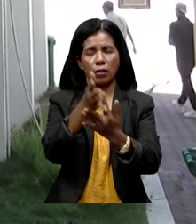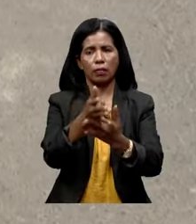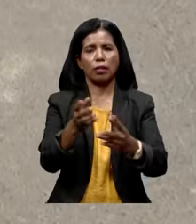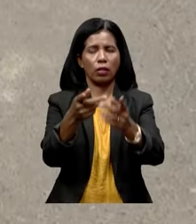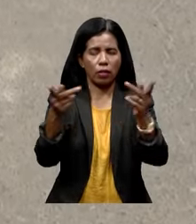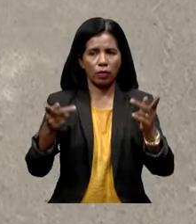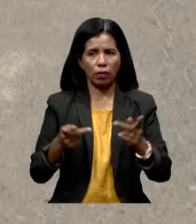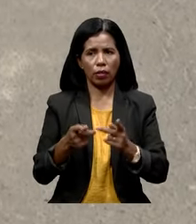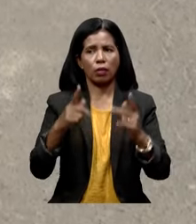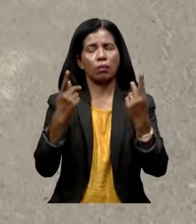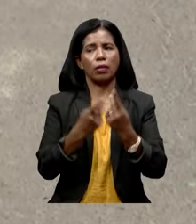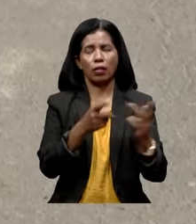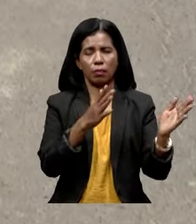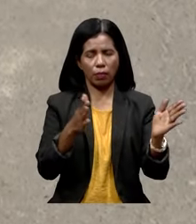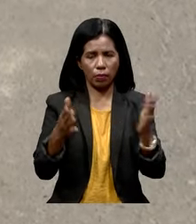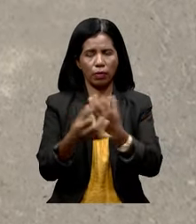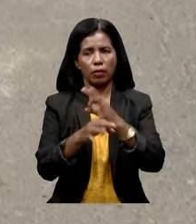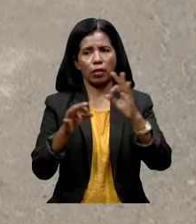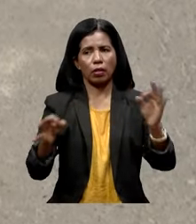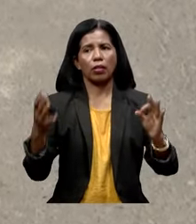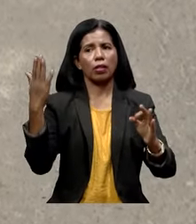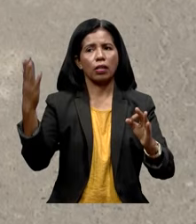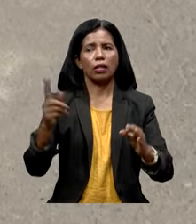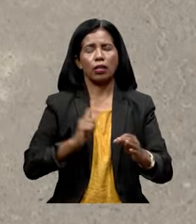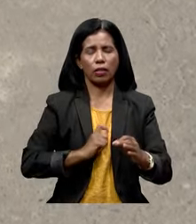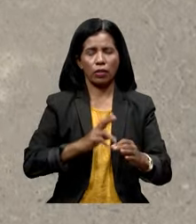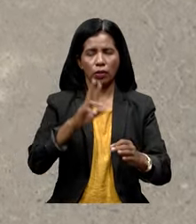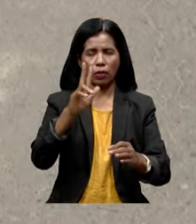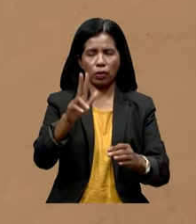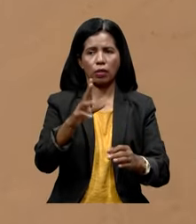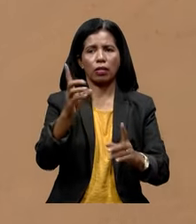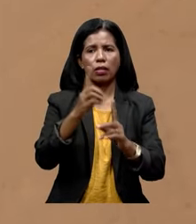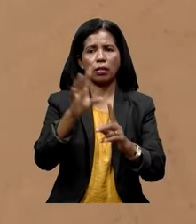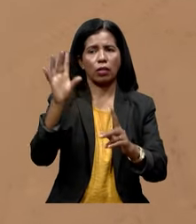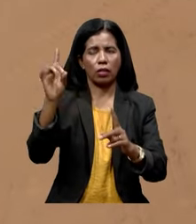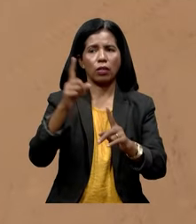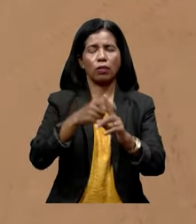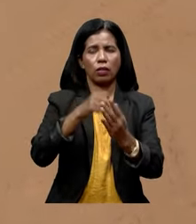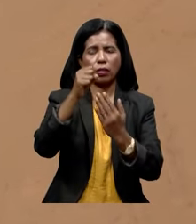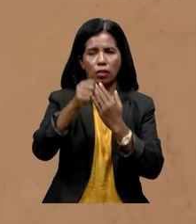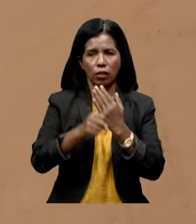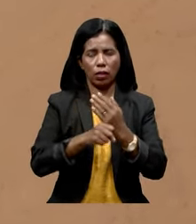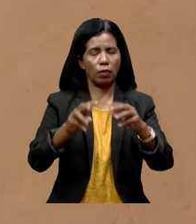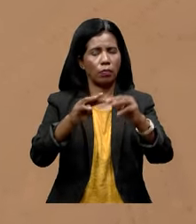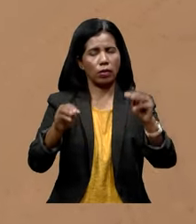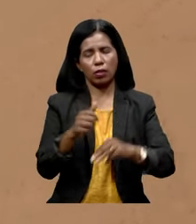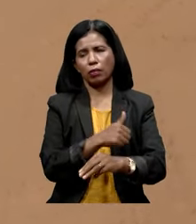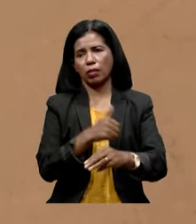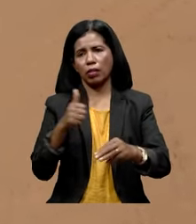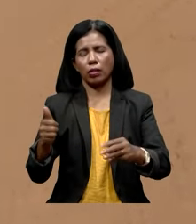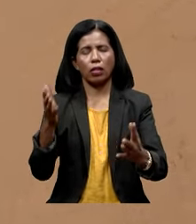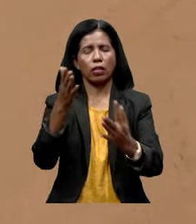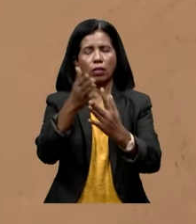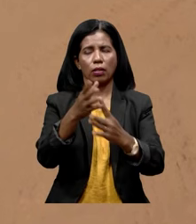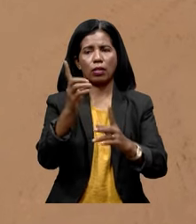fatin nebe companhia prepara ona, ia parada está sitolu, ia lorong hitu fulan setembro, no município Sira Seluk, seito